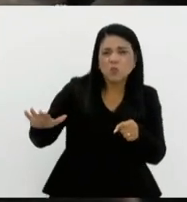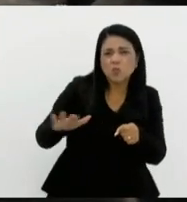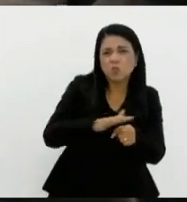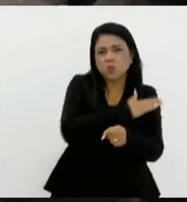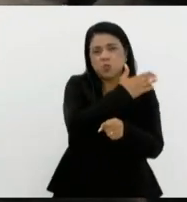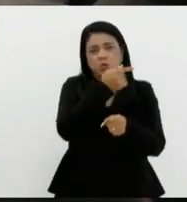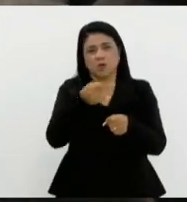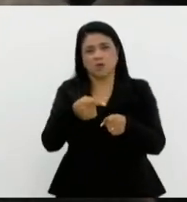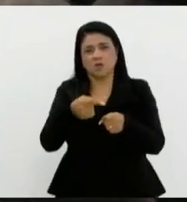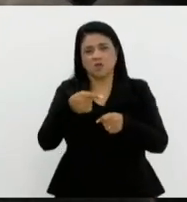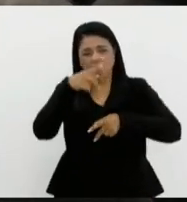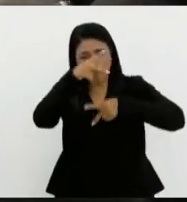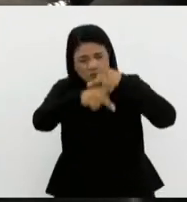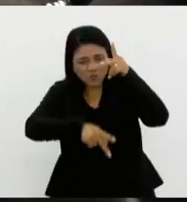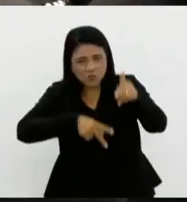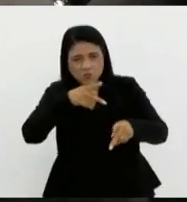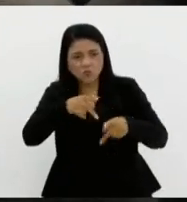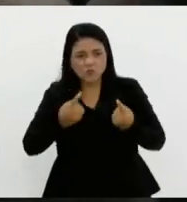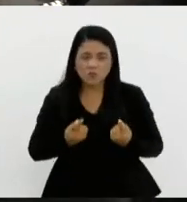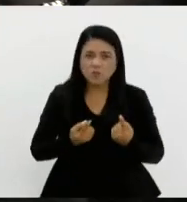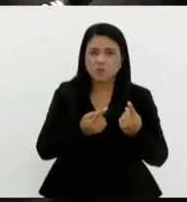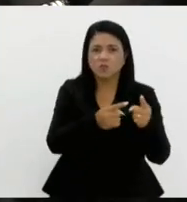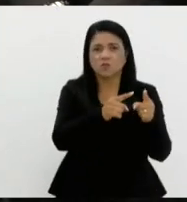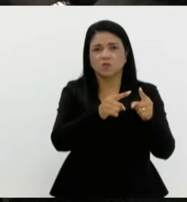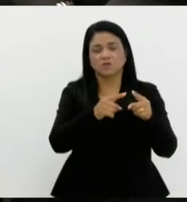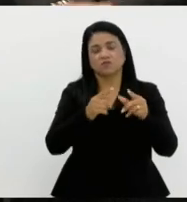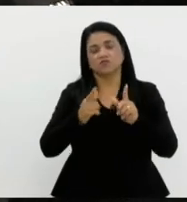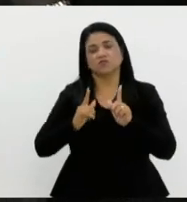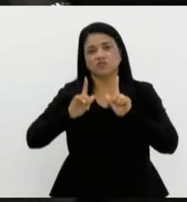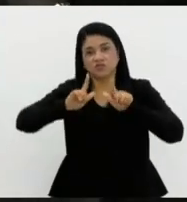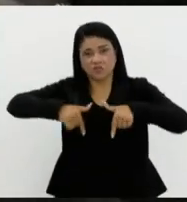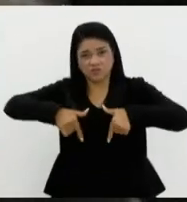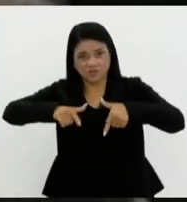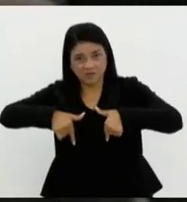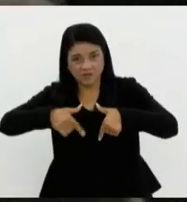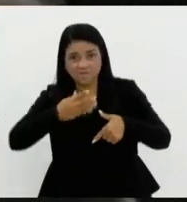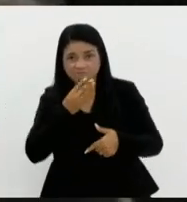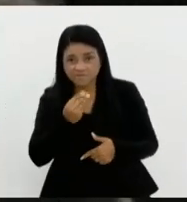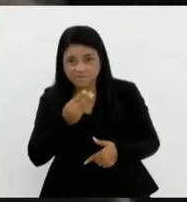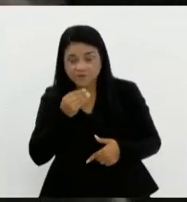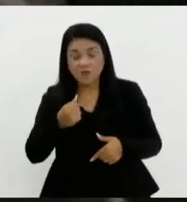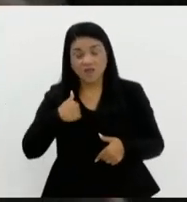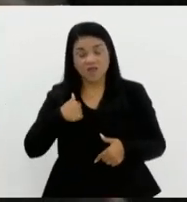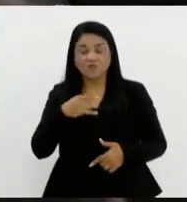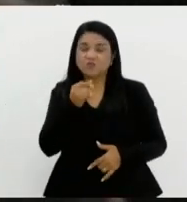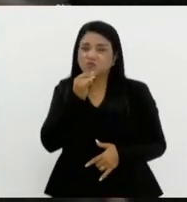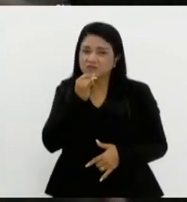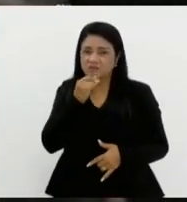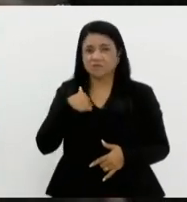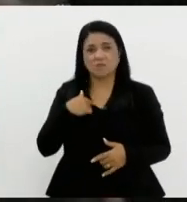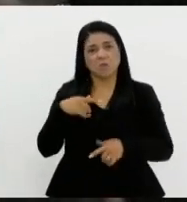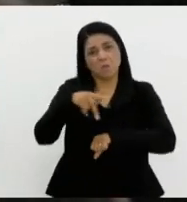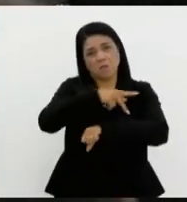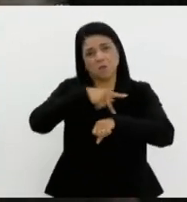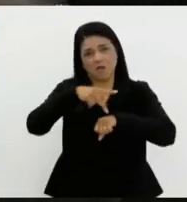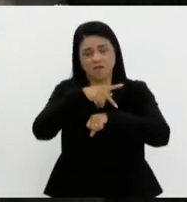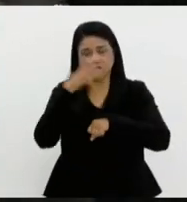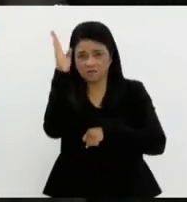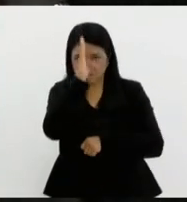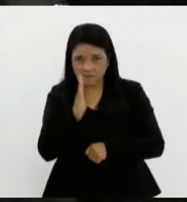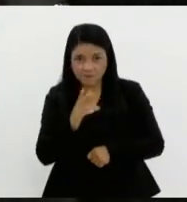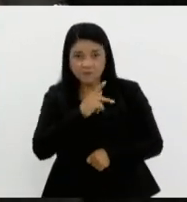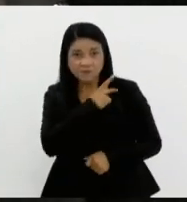como a nação de Israel. Então, eu fico triste porque o presidente do meu país faz com que o